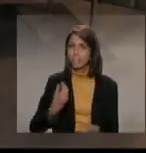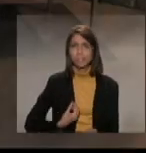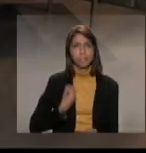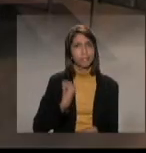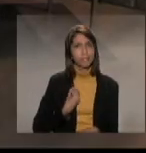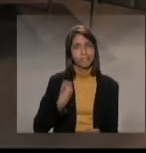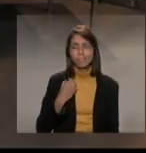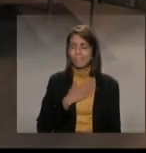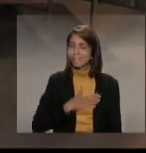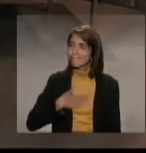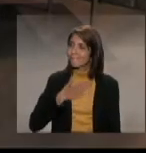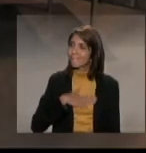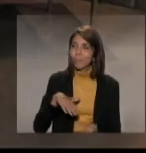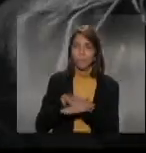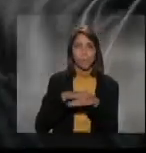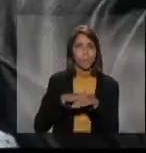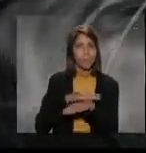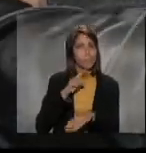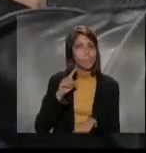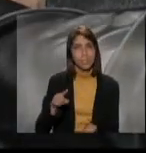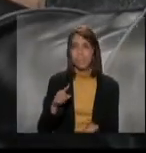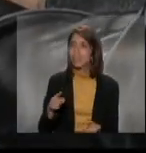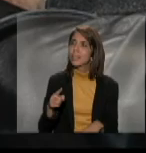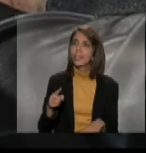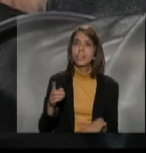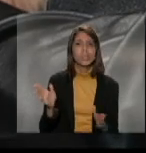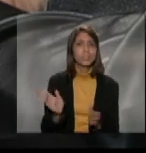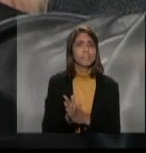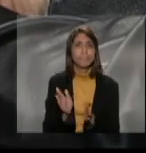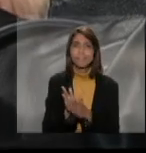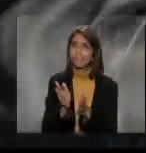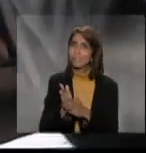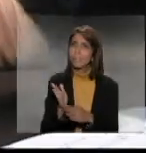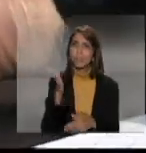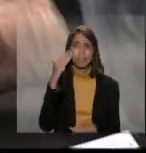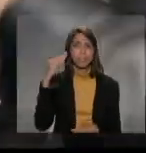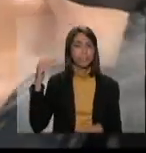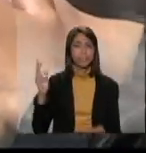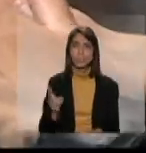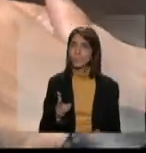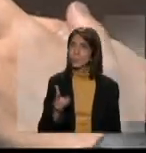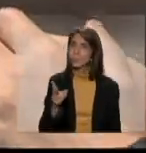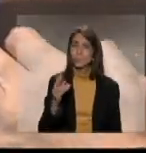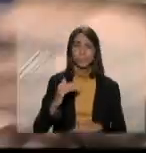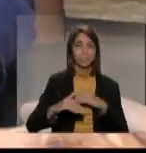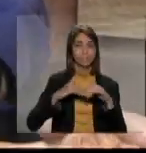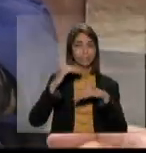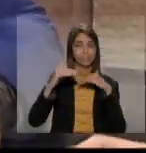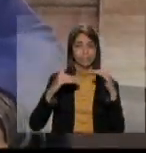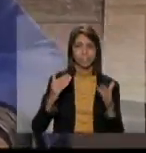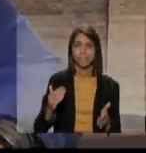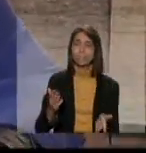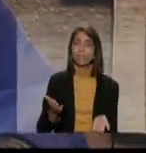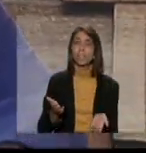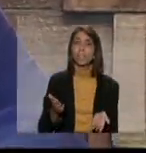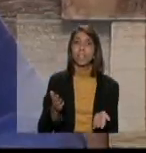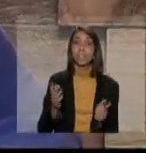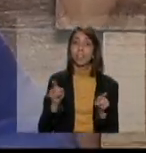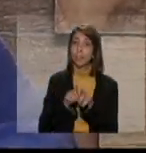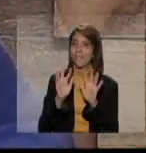muito obrigado por ter vindo obrigando prazer imenso conversar com você é muito mais sucesso pra você nas próximas empreitadas